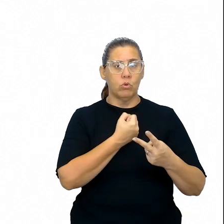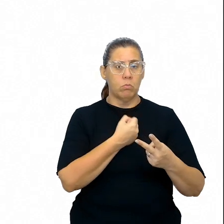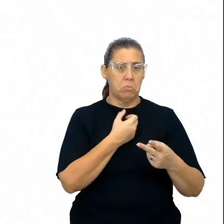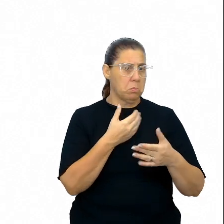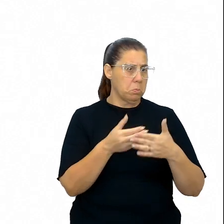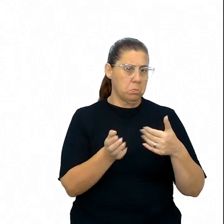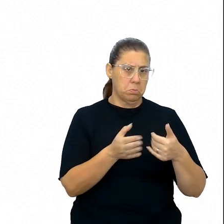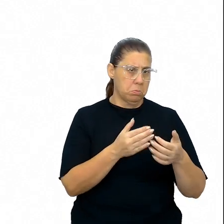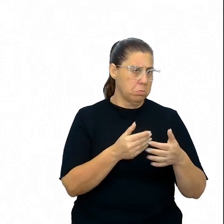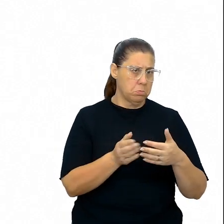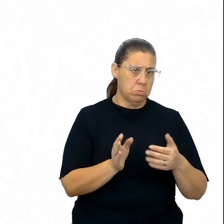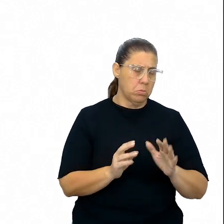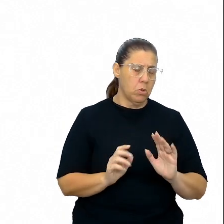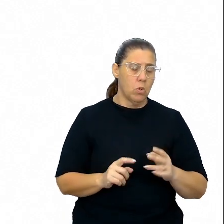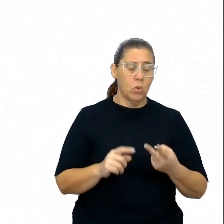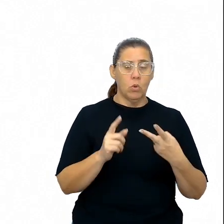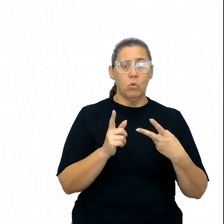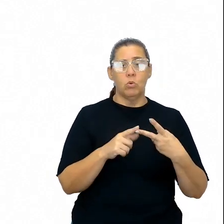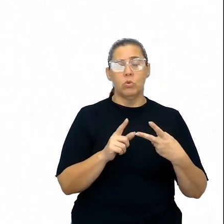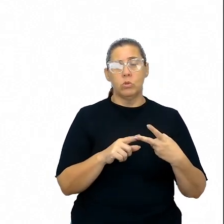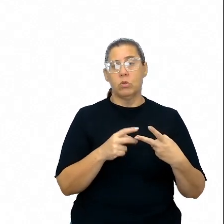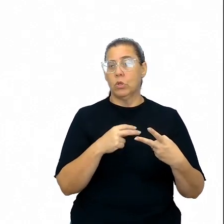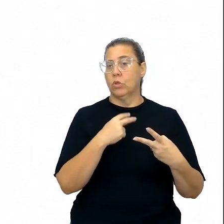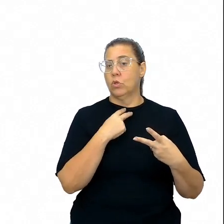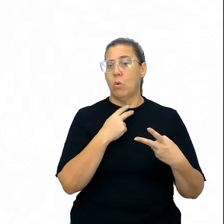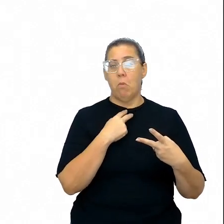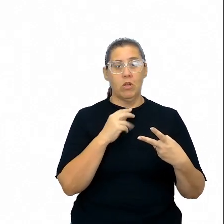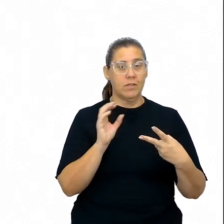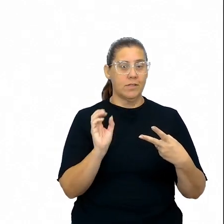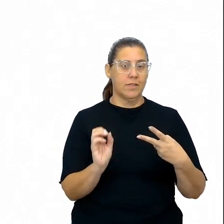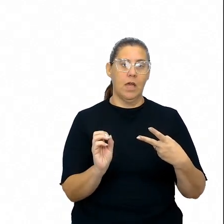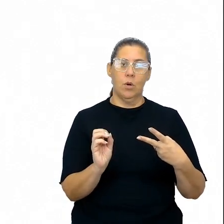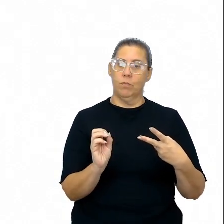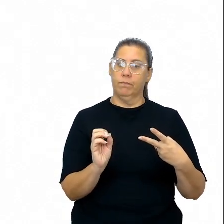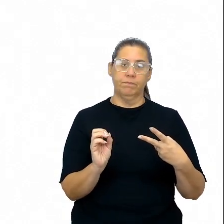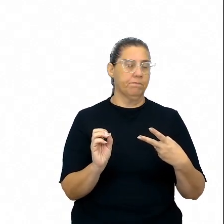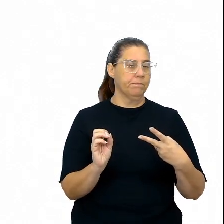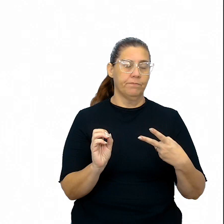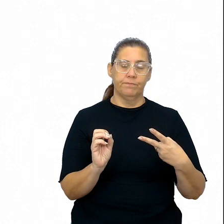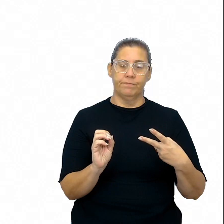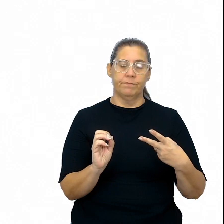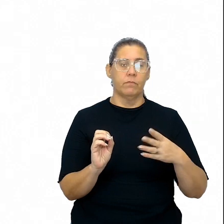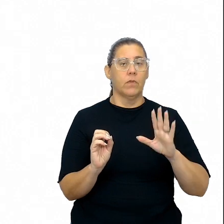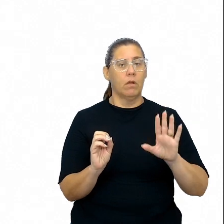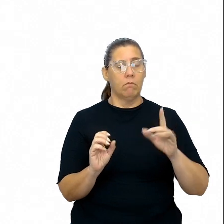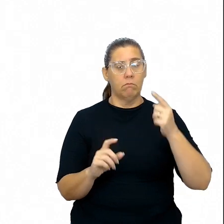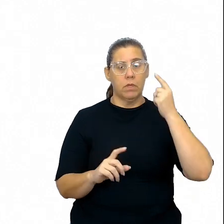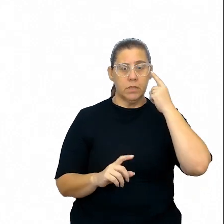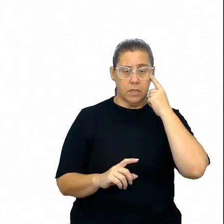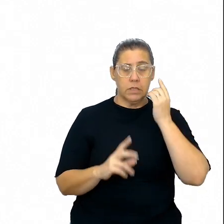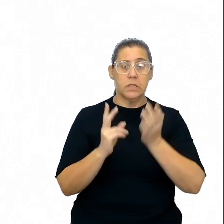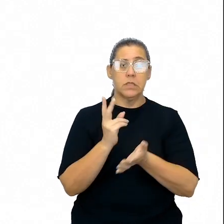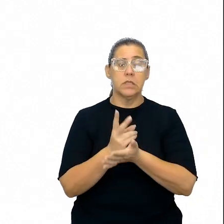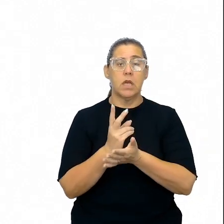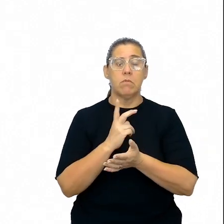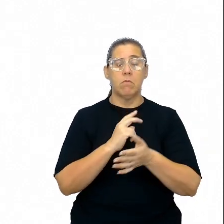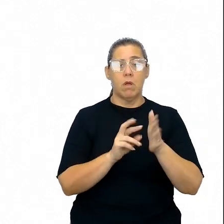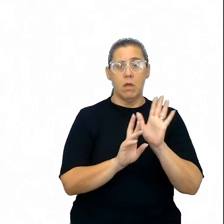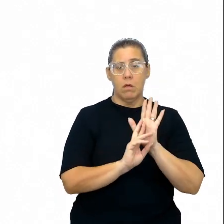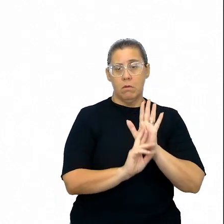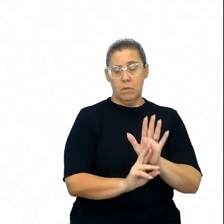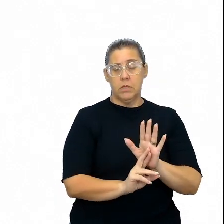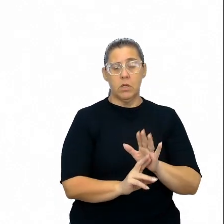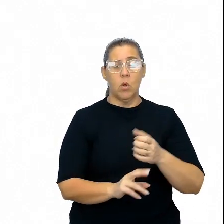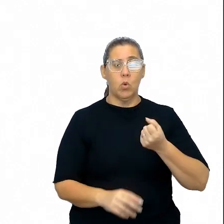quaisquer. O que o segundo não pode ser zero, lógico, né? Então a gente vai pensar assim: sempre que eu tiver a representação